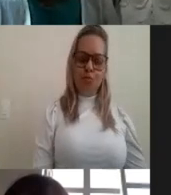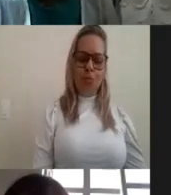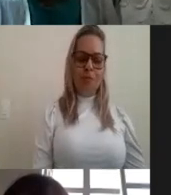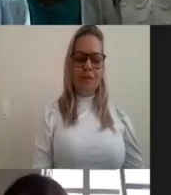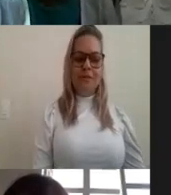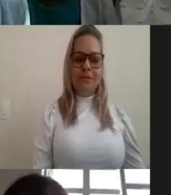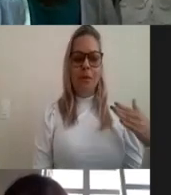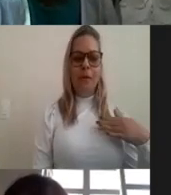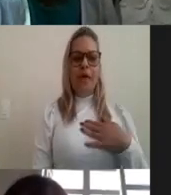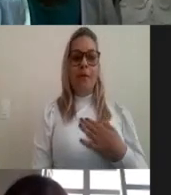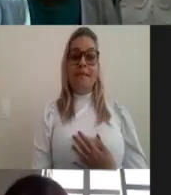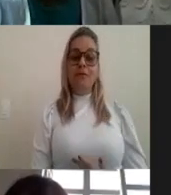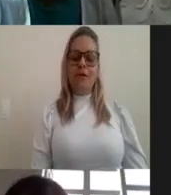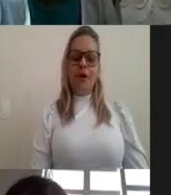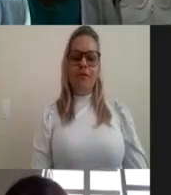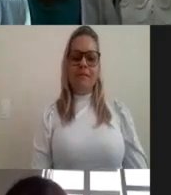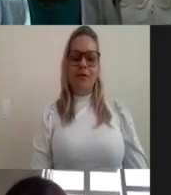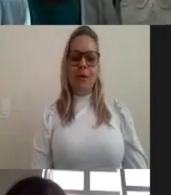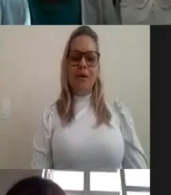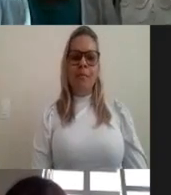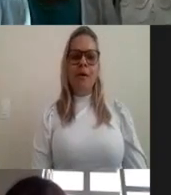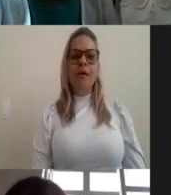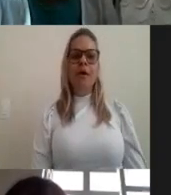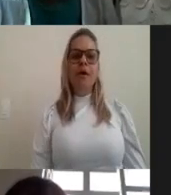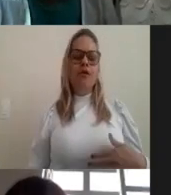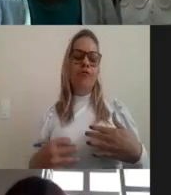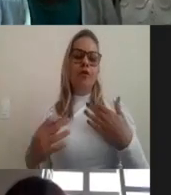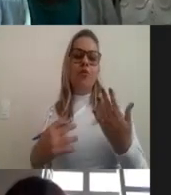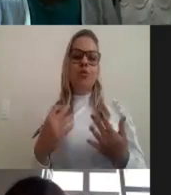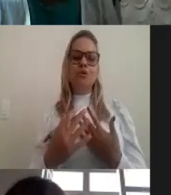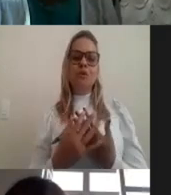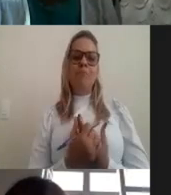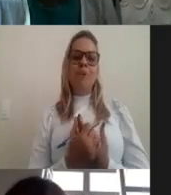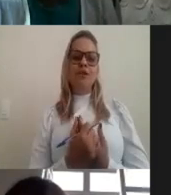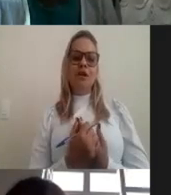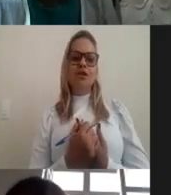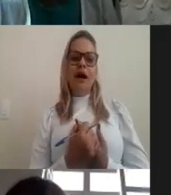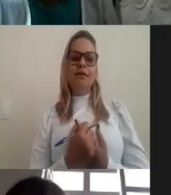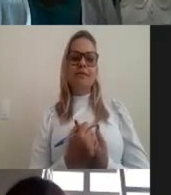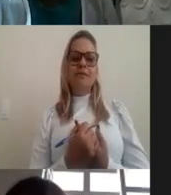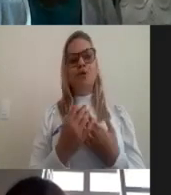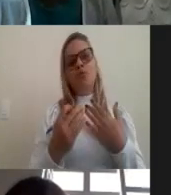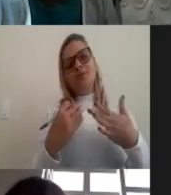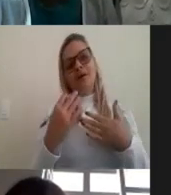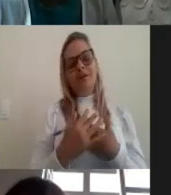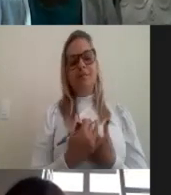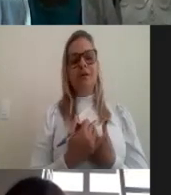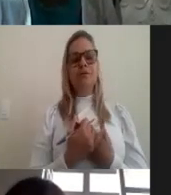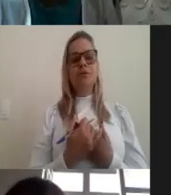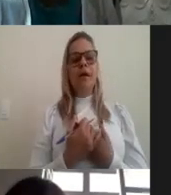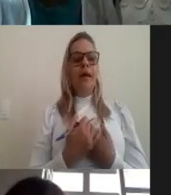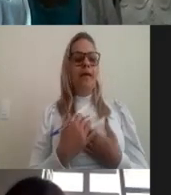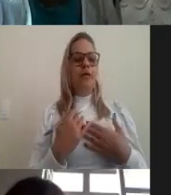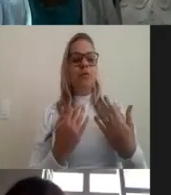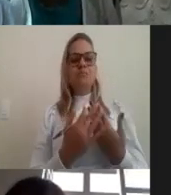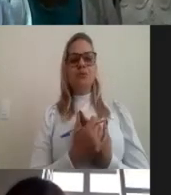uns outros problemas financeiros. Mas aí ontem foi aniversário da minha mãe. E eu vendo o curso lá e meia chateada, assim, porque o curso estava